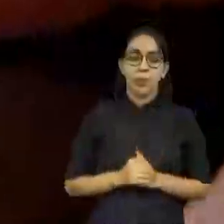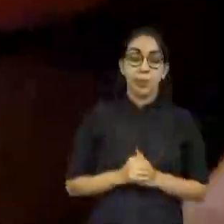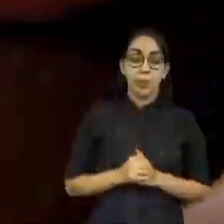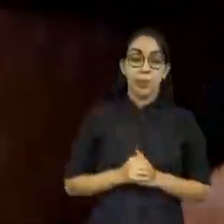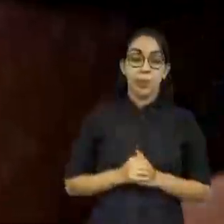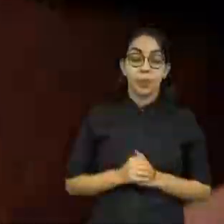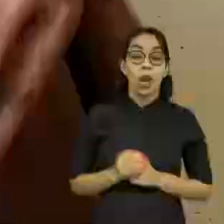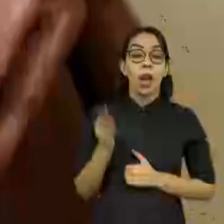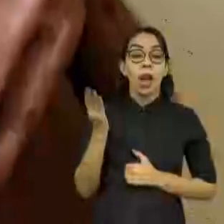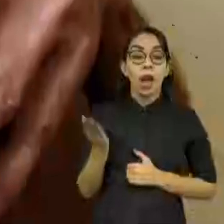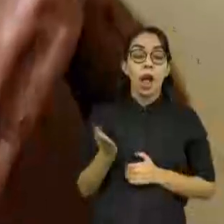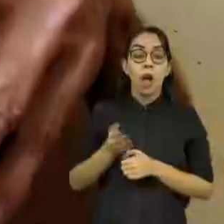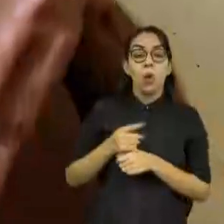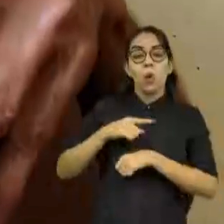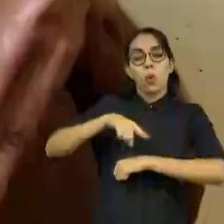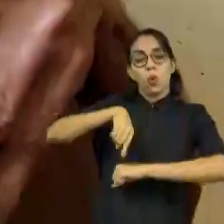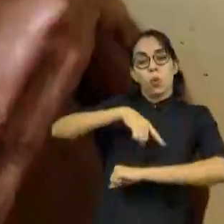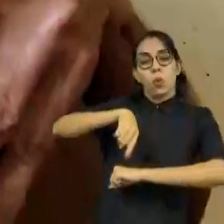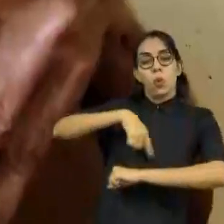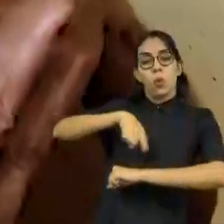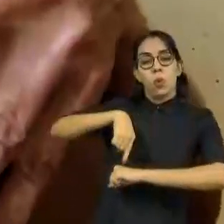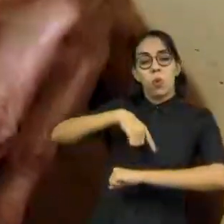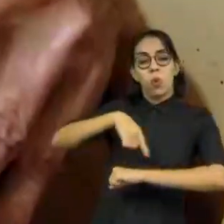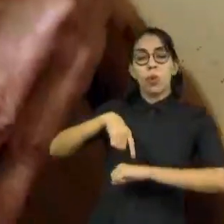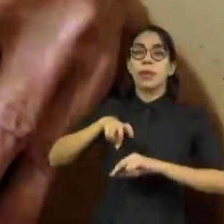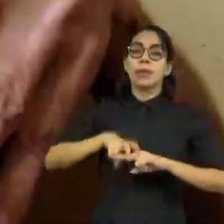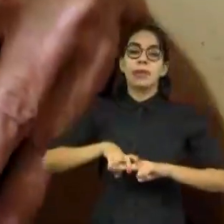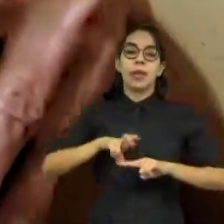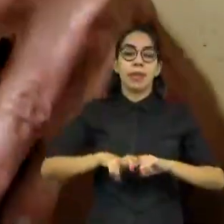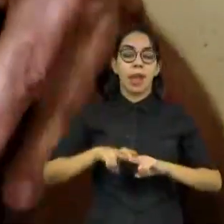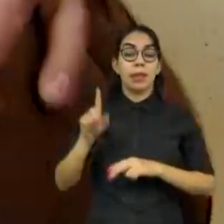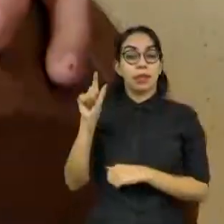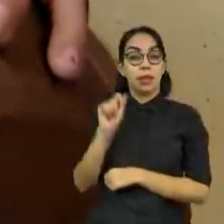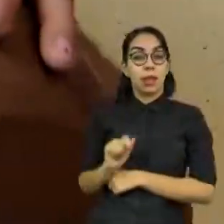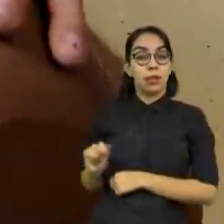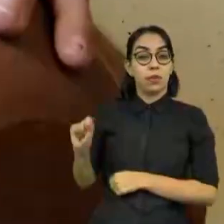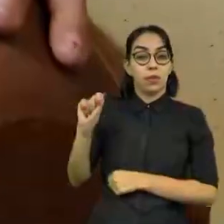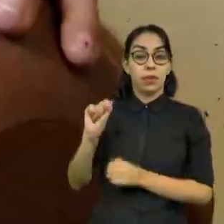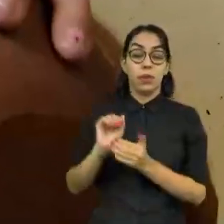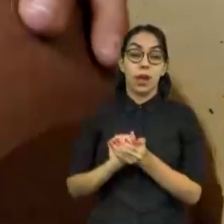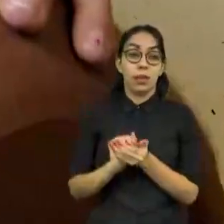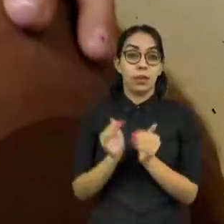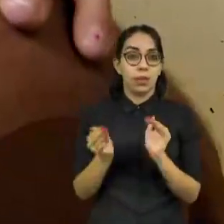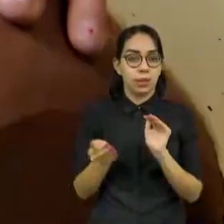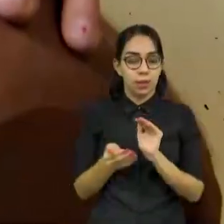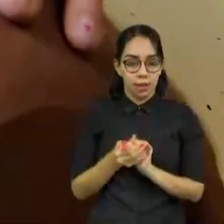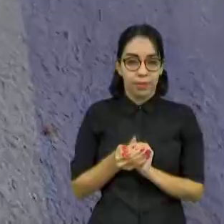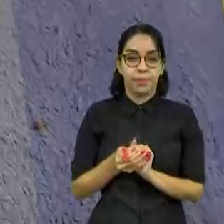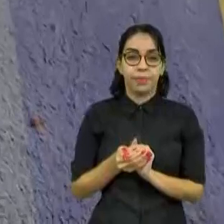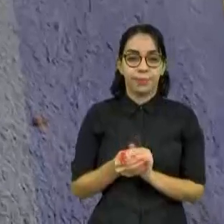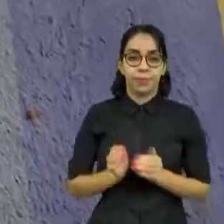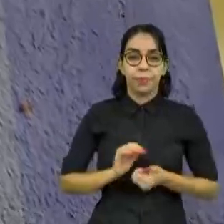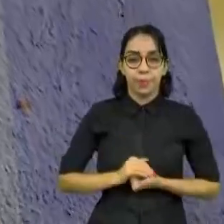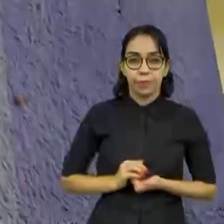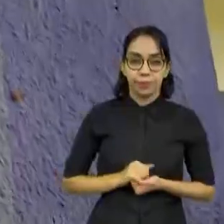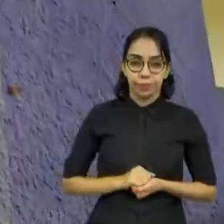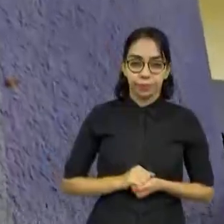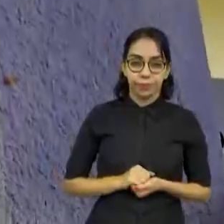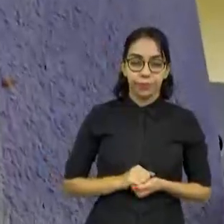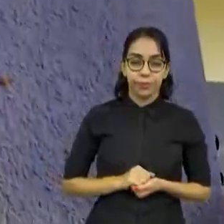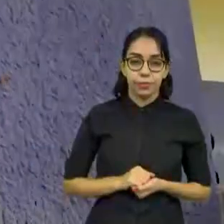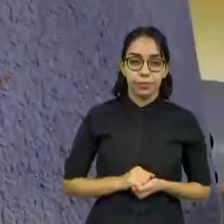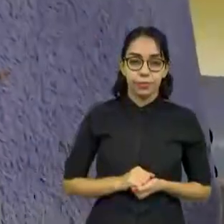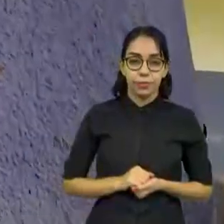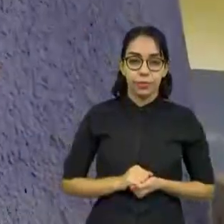Francisca passa horas sentada no chão da Associação das Artesãs da Alegria, produzindo cerâmicas. Aprendi, comecei